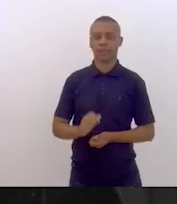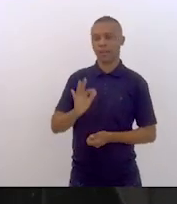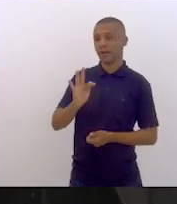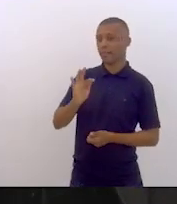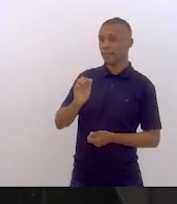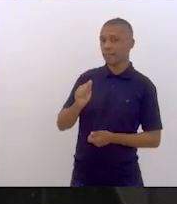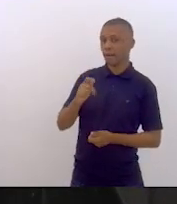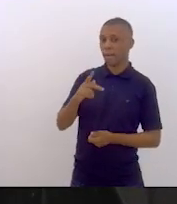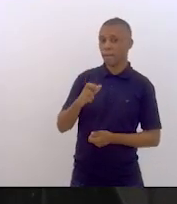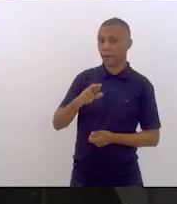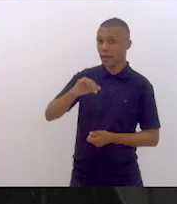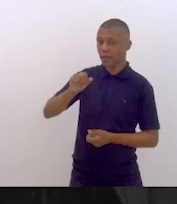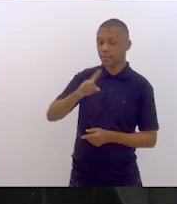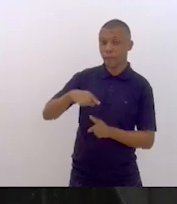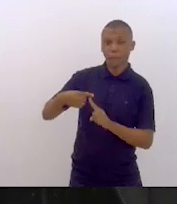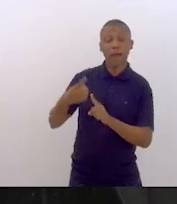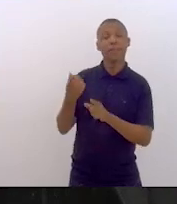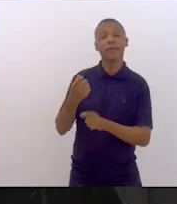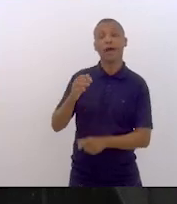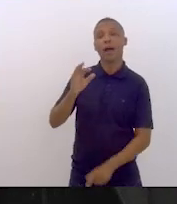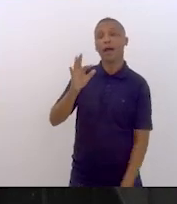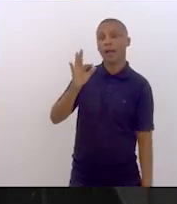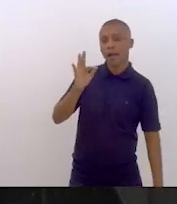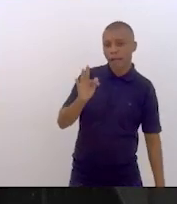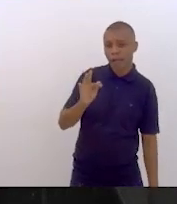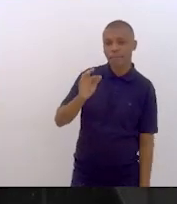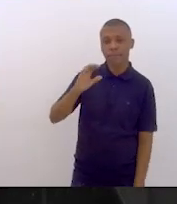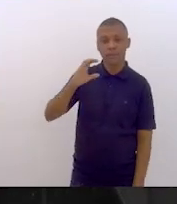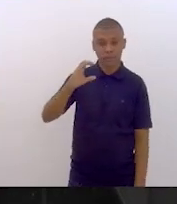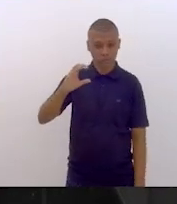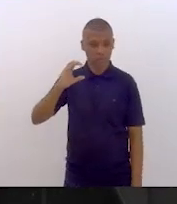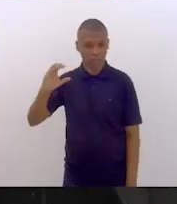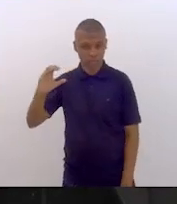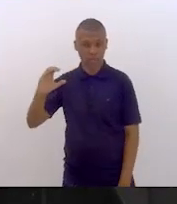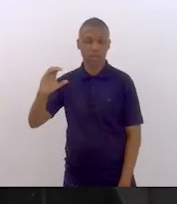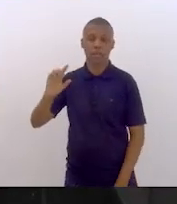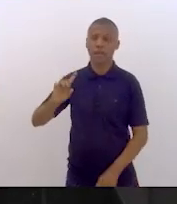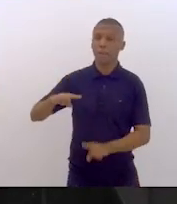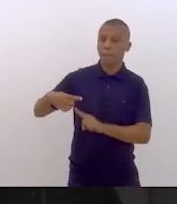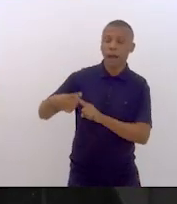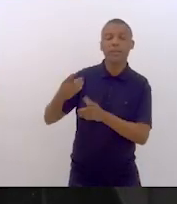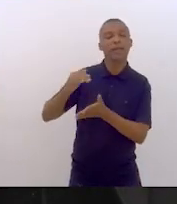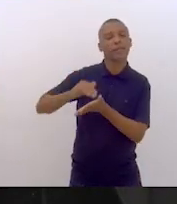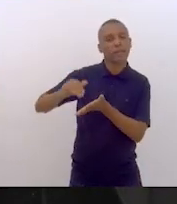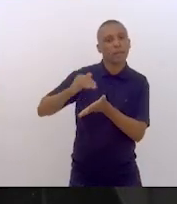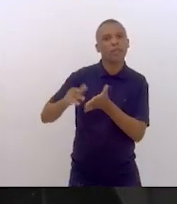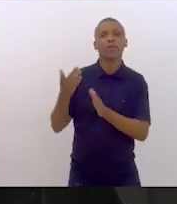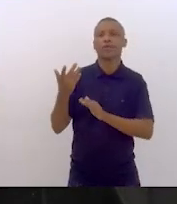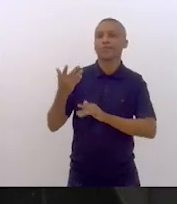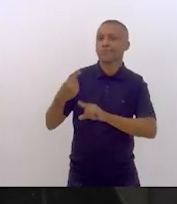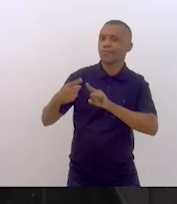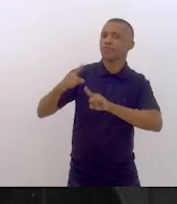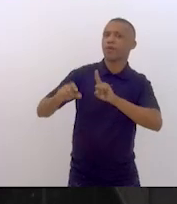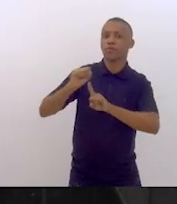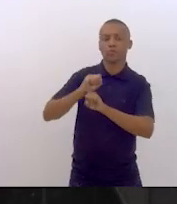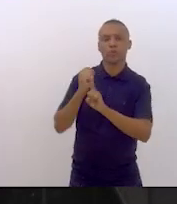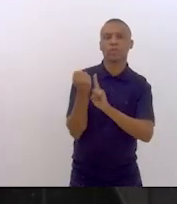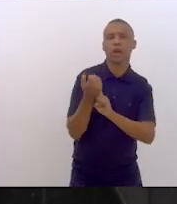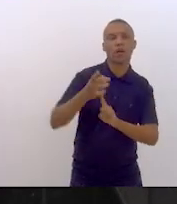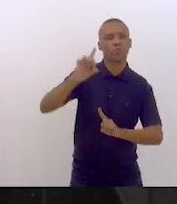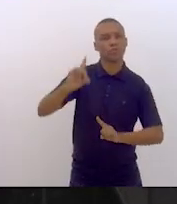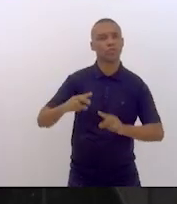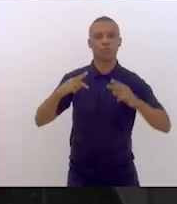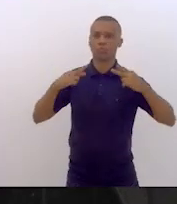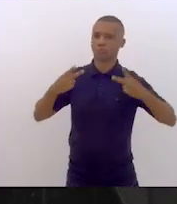Fundação Carlos Chagas com a secretaria de Desenvolvimento Social e de direitos humanos